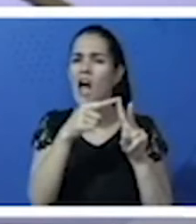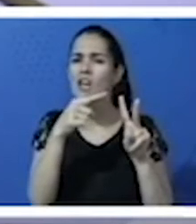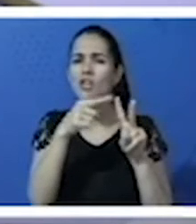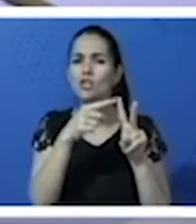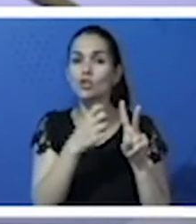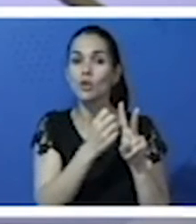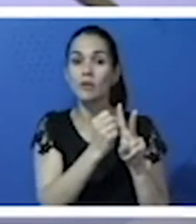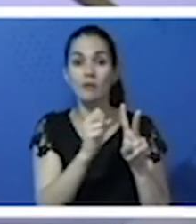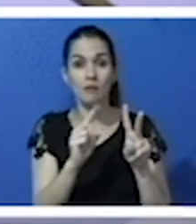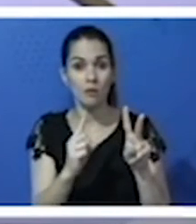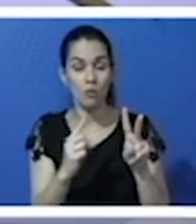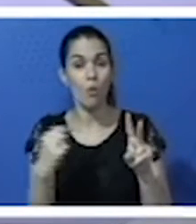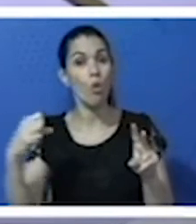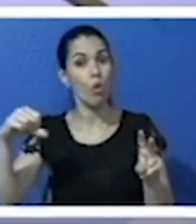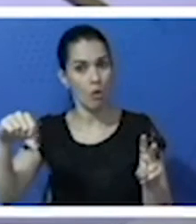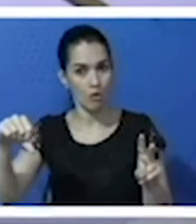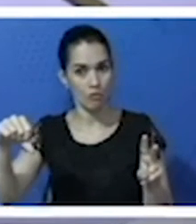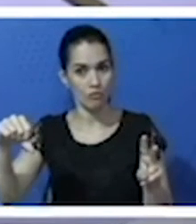81.